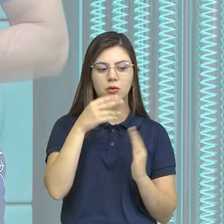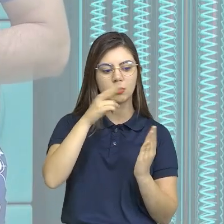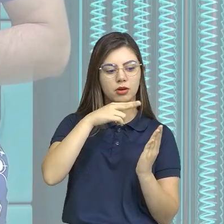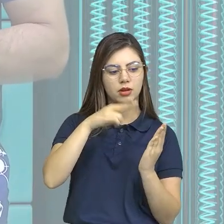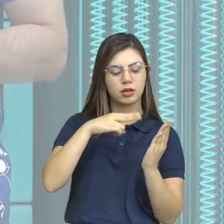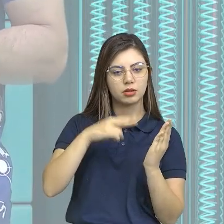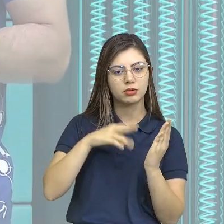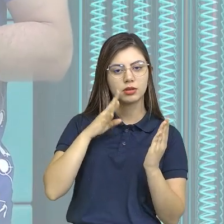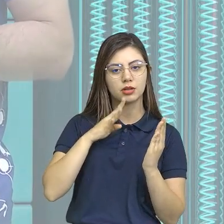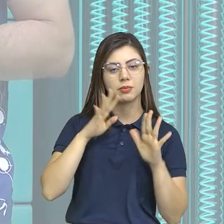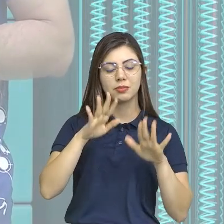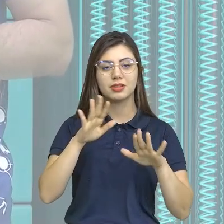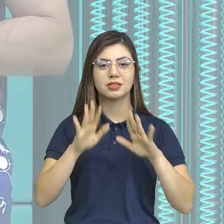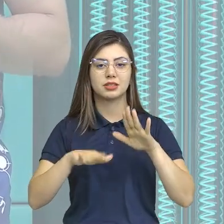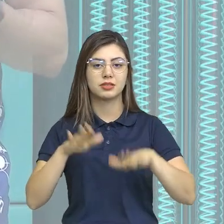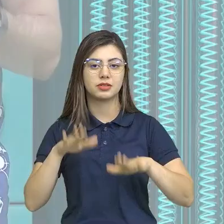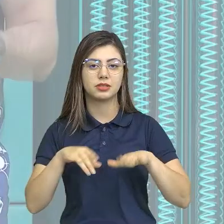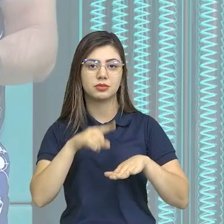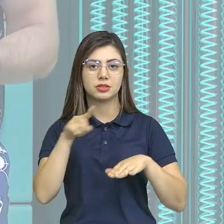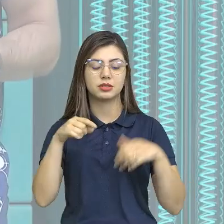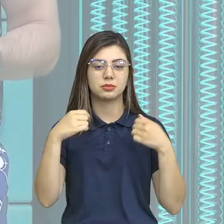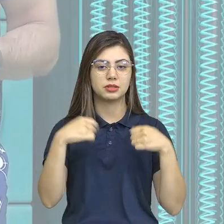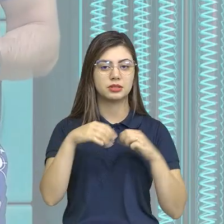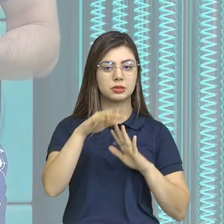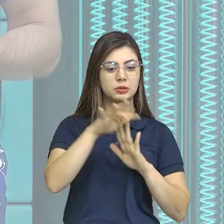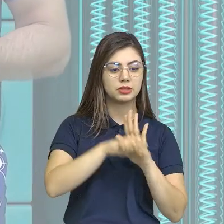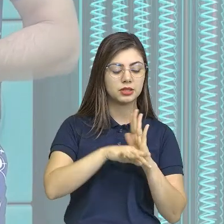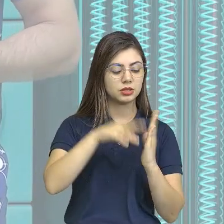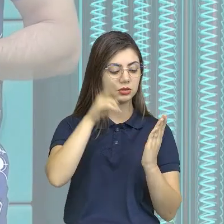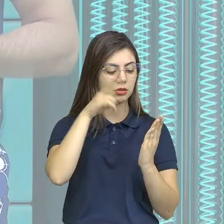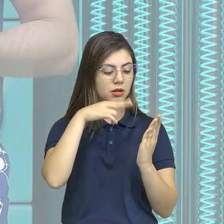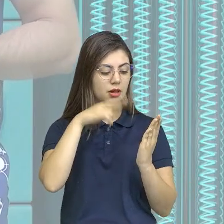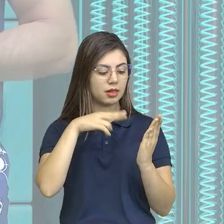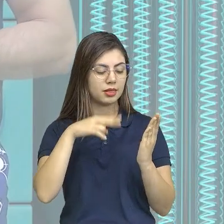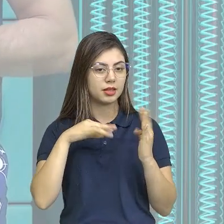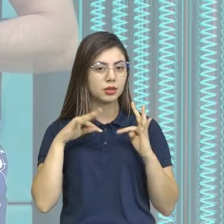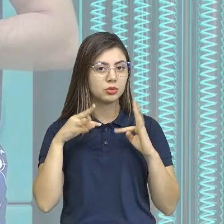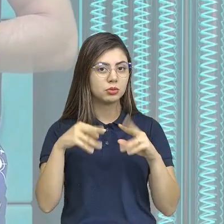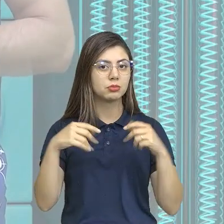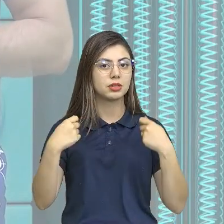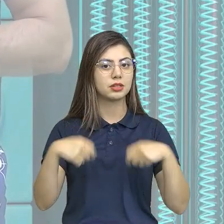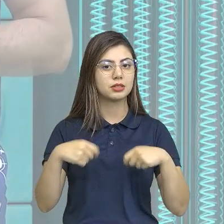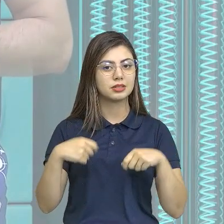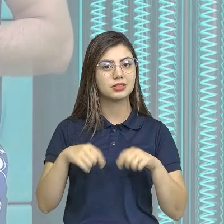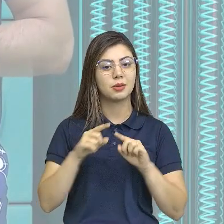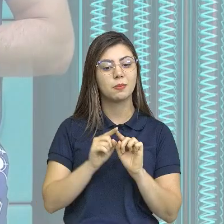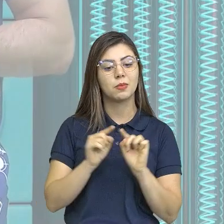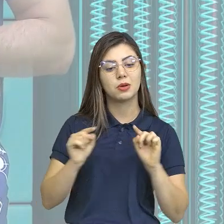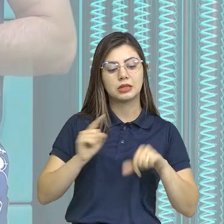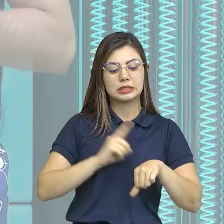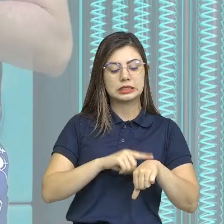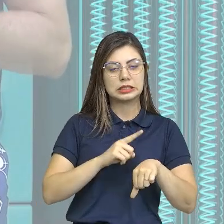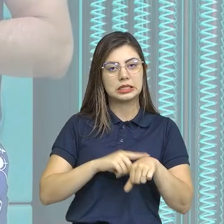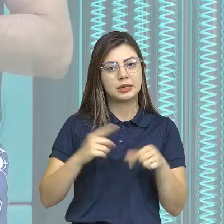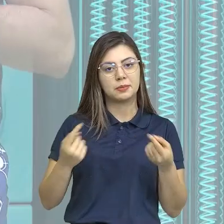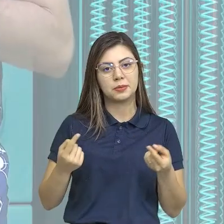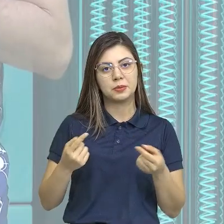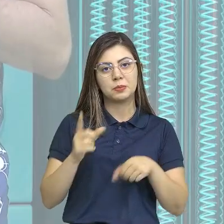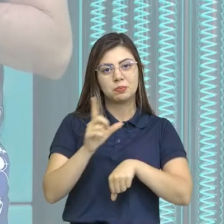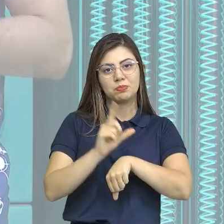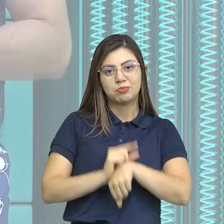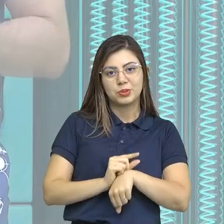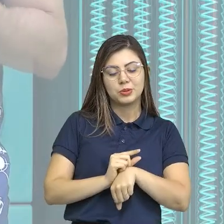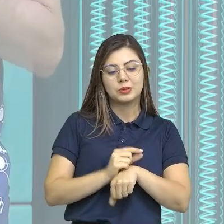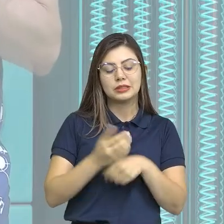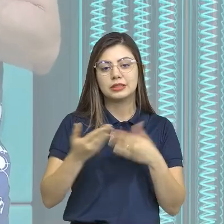situações onde você precisa ler um texto, dar conta de ler um texto, e aí você tem pouco tempo para isso. Esse é o